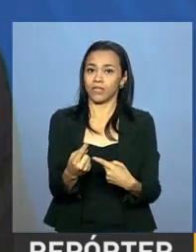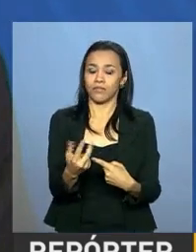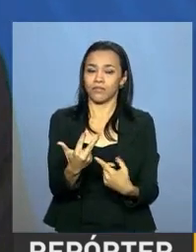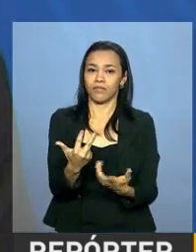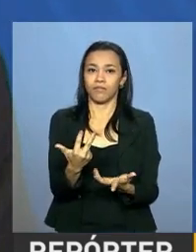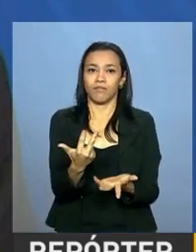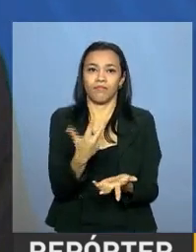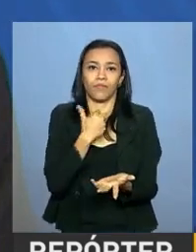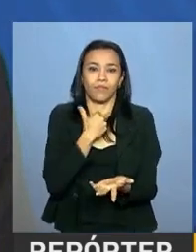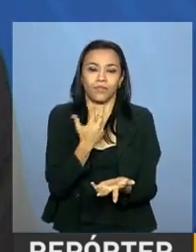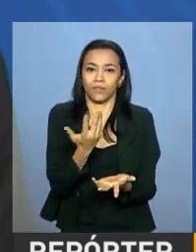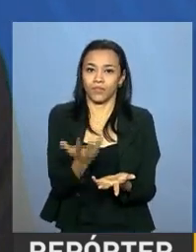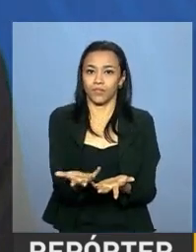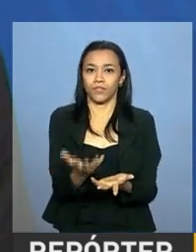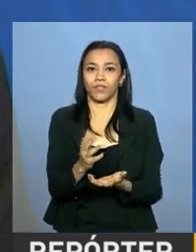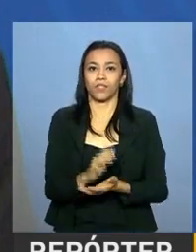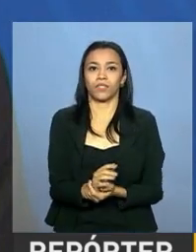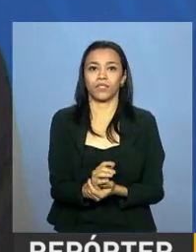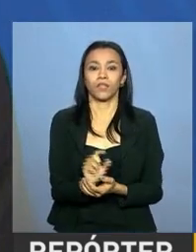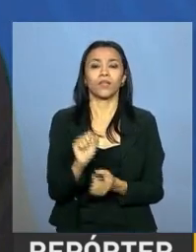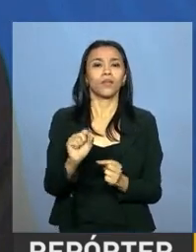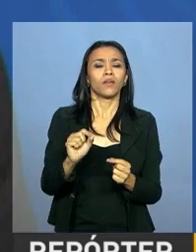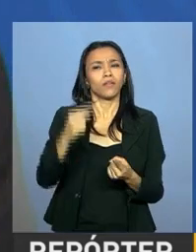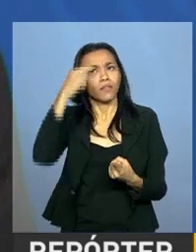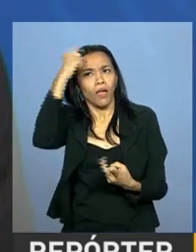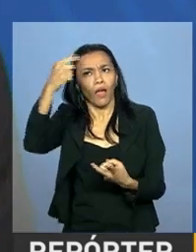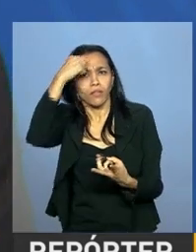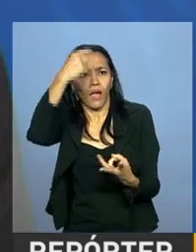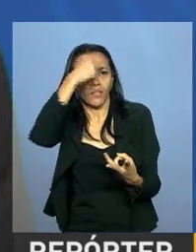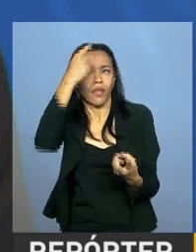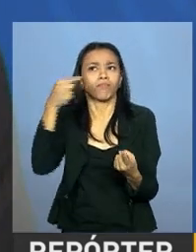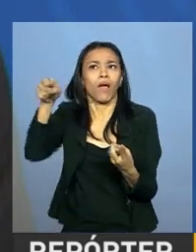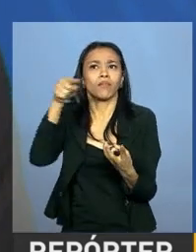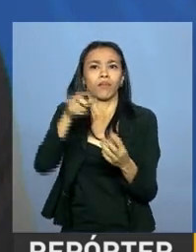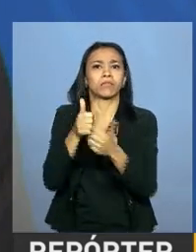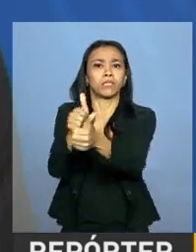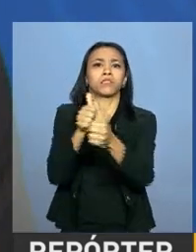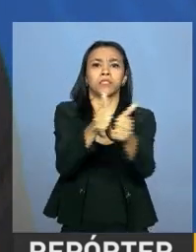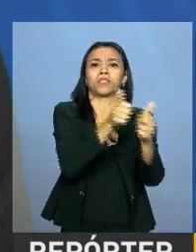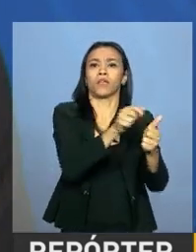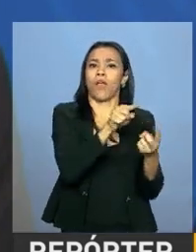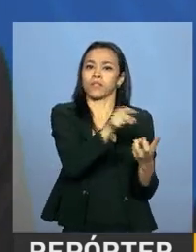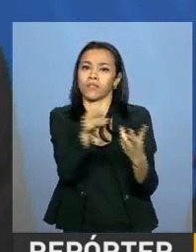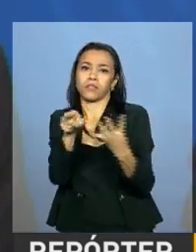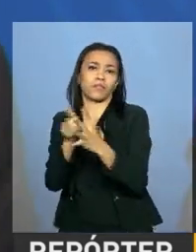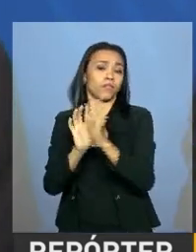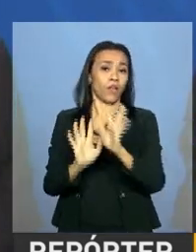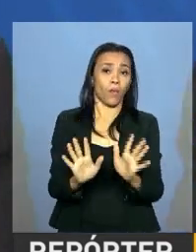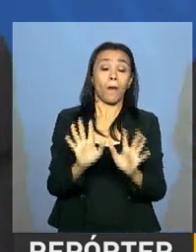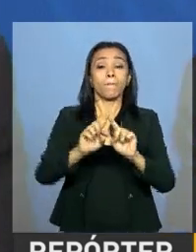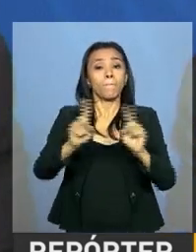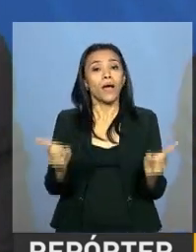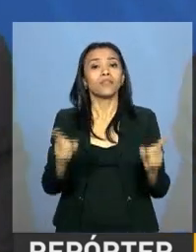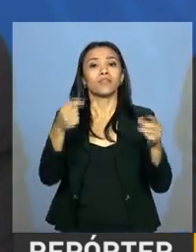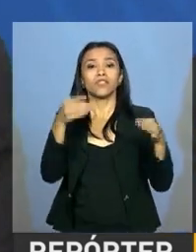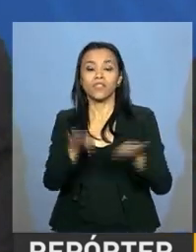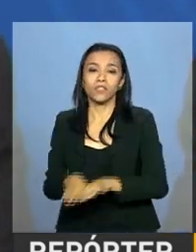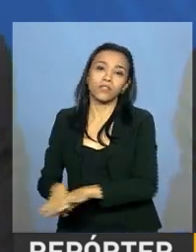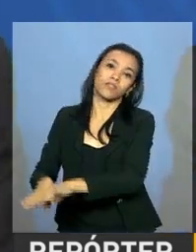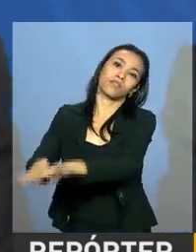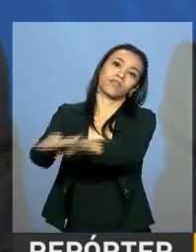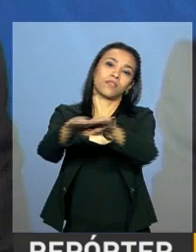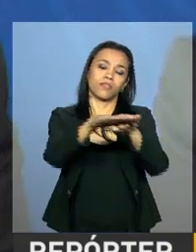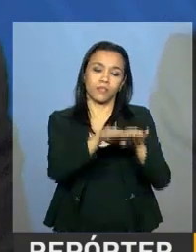guiar-se por ideologias desta ou daquela natureza mas deve sim universalizar as suas